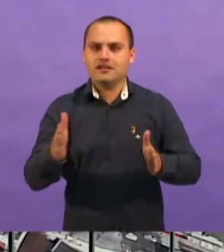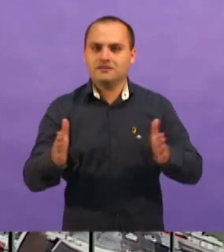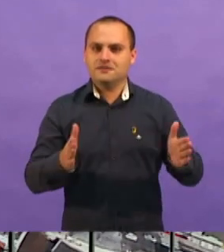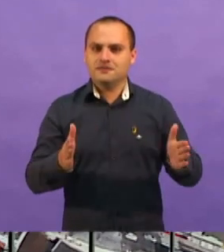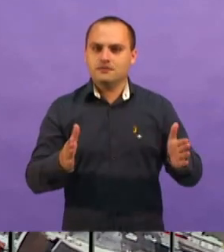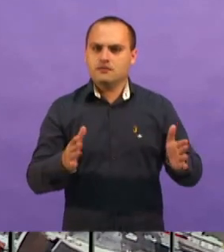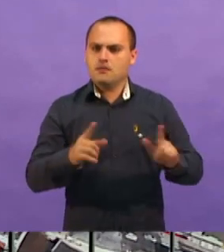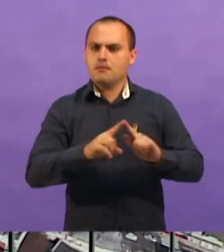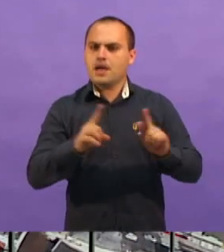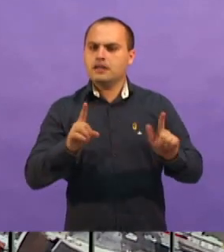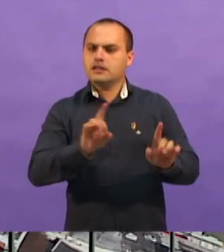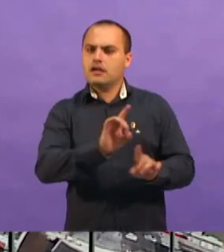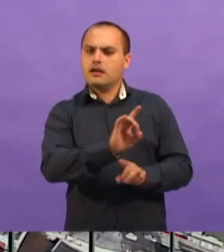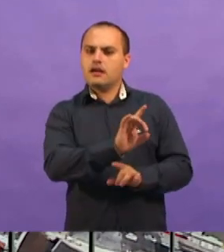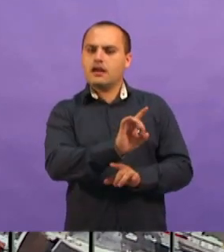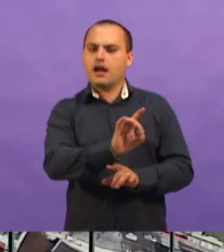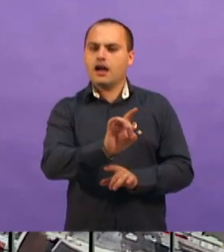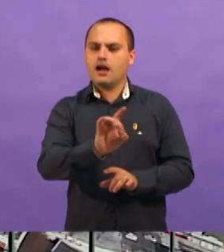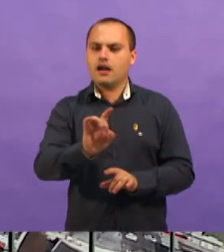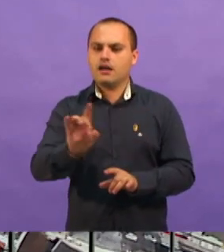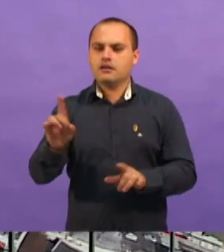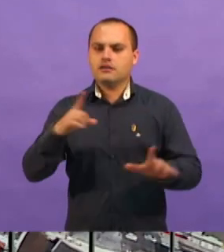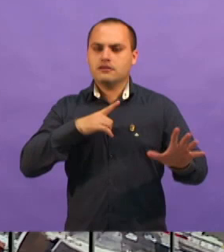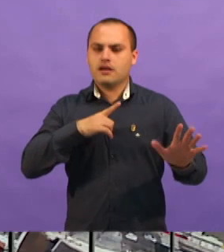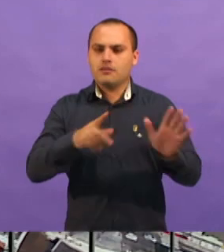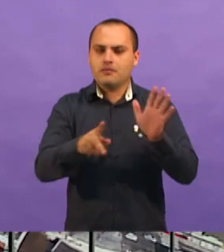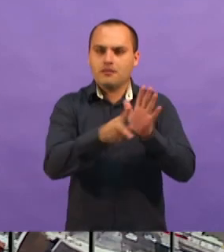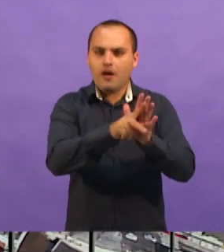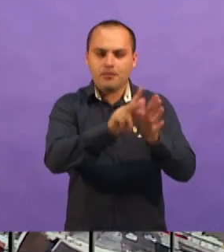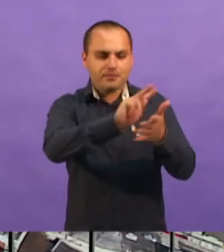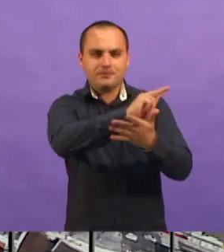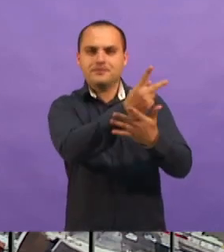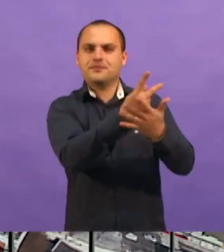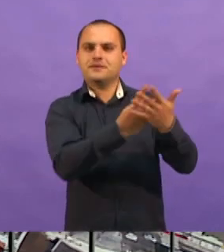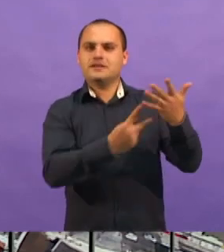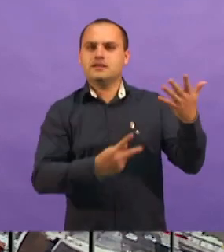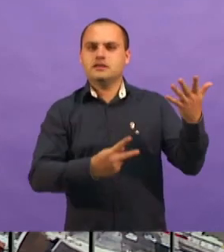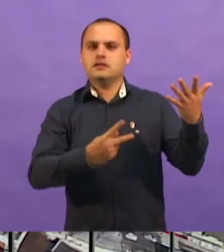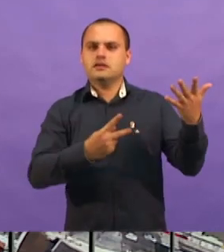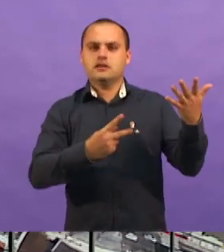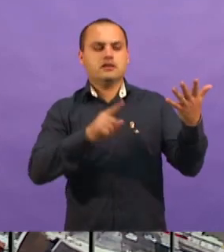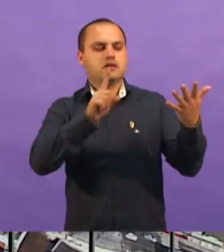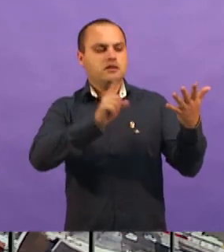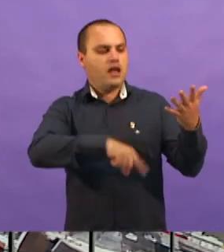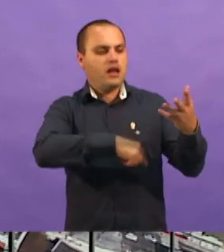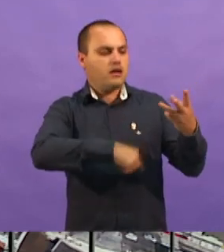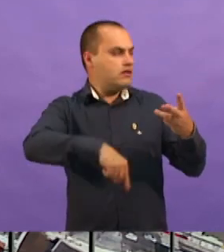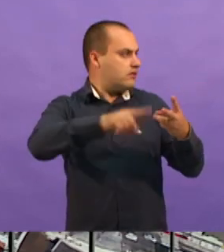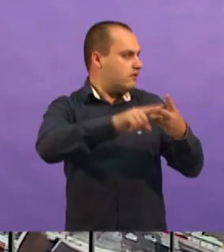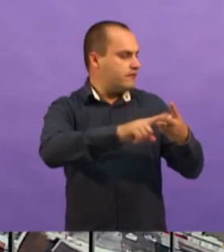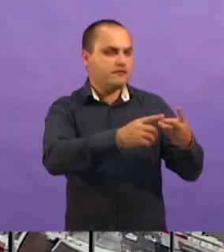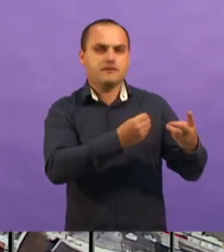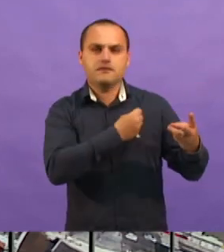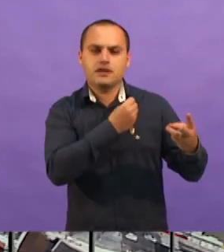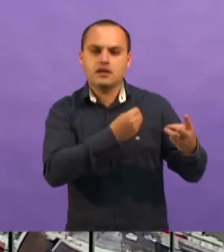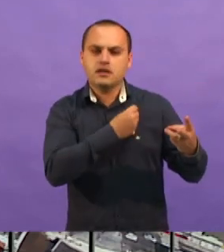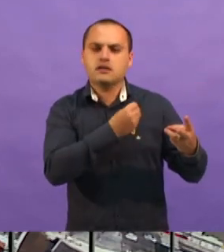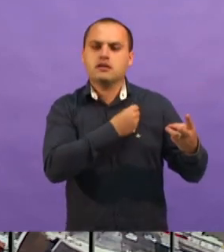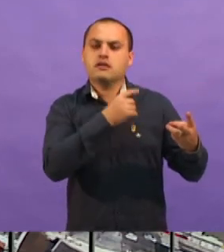história ou dos temas ligados da poesia que se ligam à vida, eles trazem